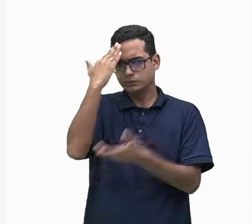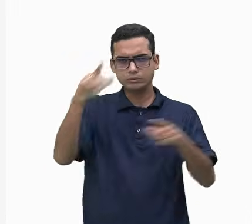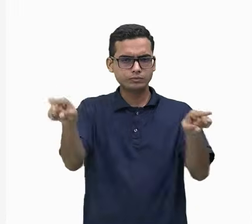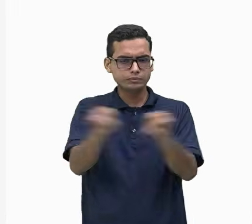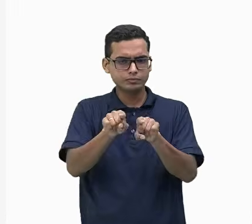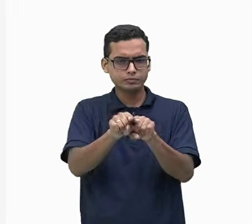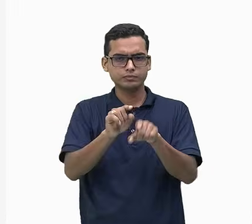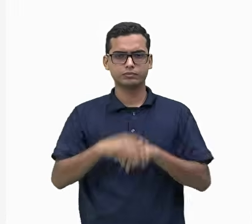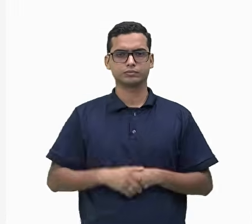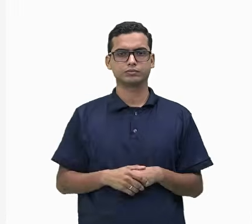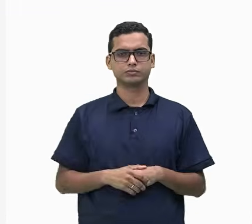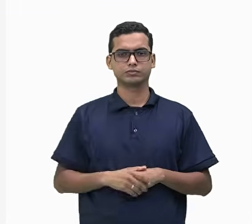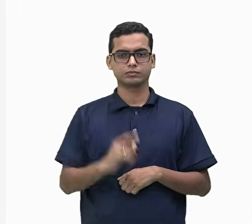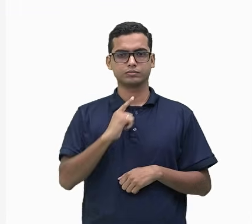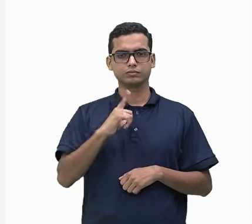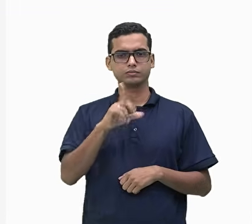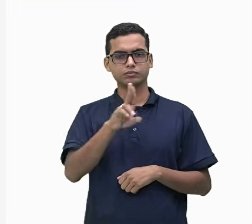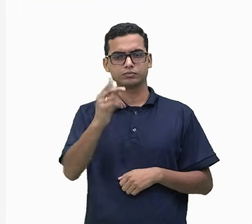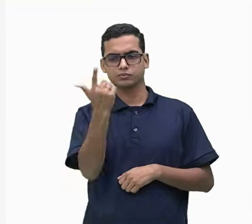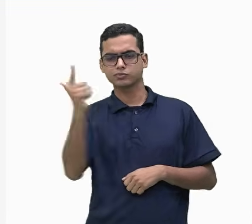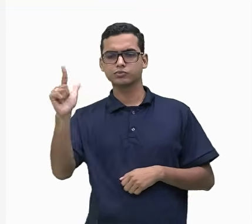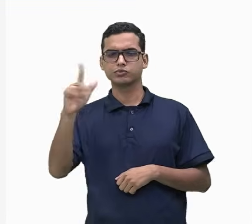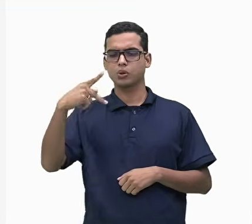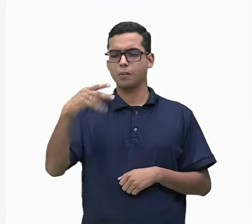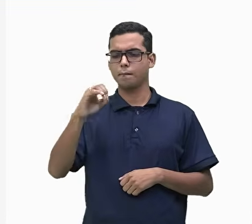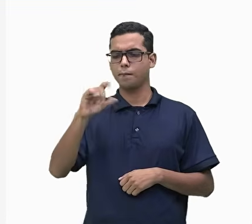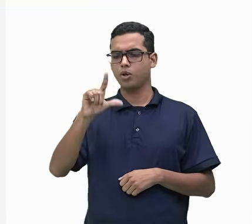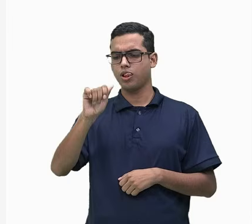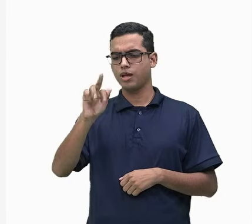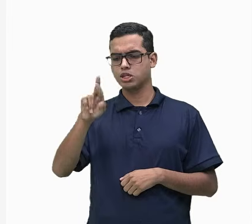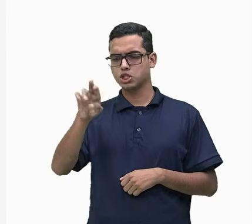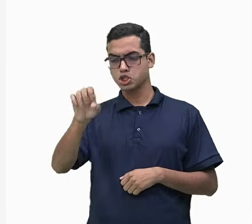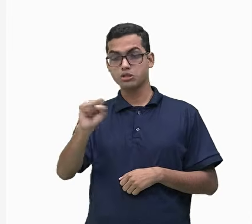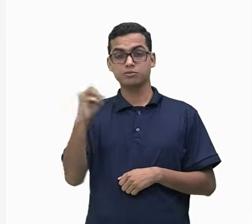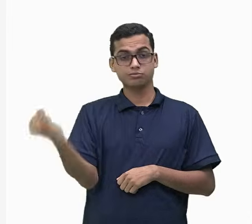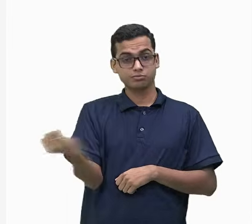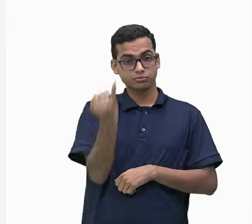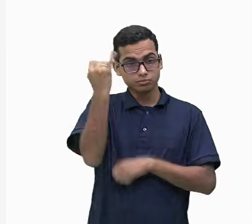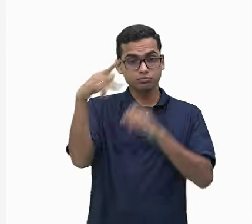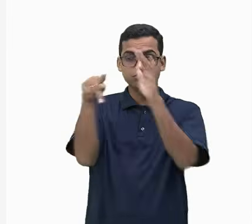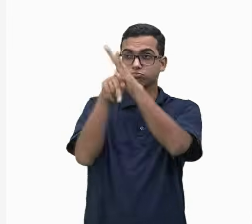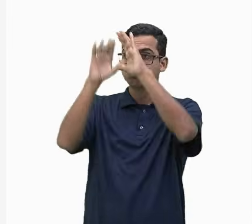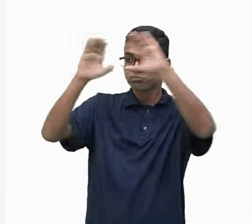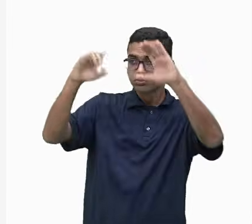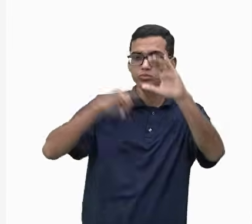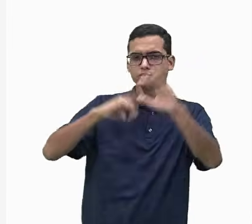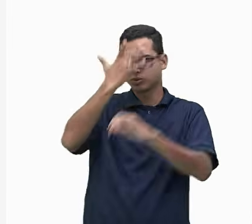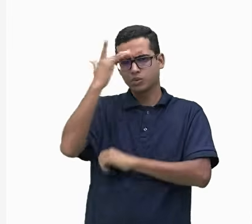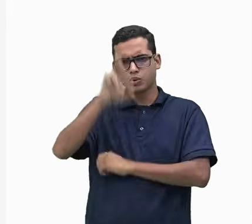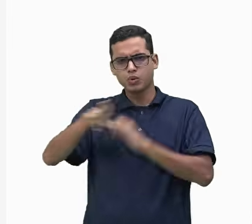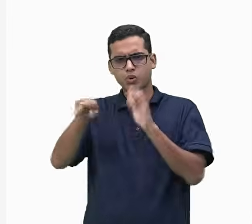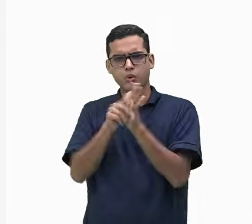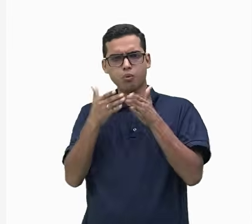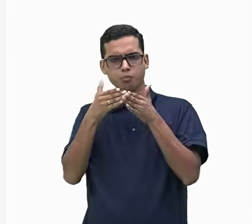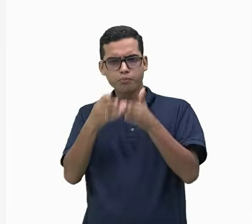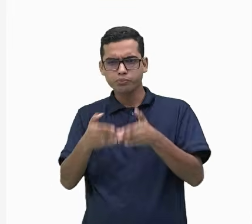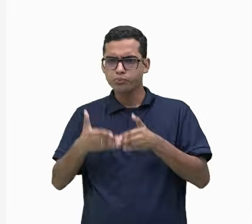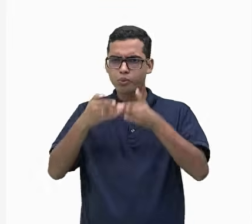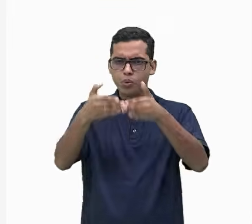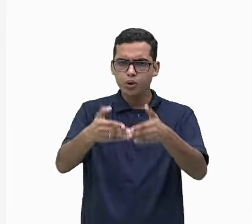como Polaris, é uma das estrelas mais importantes no céu noturno para a navegação, consequentemente para